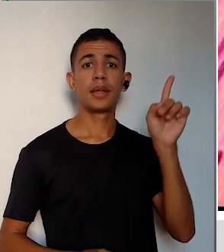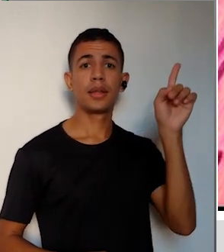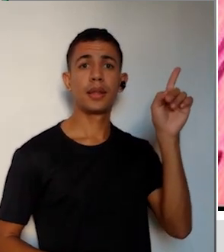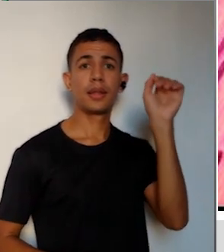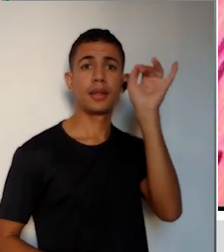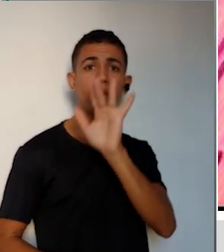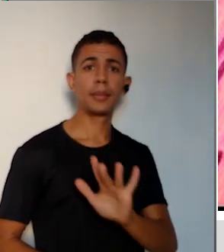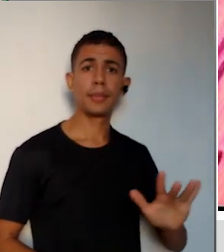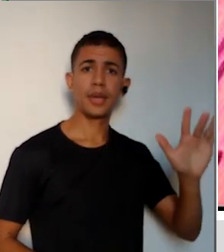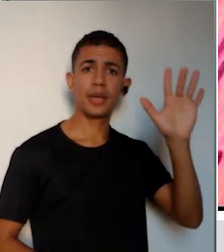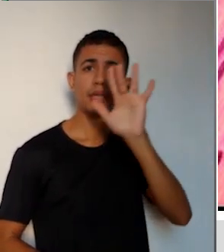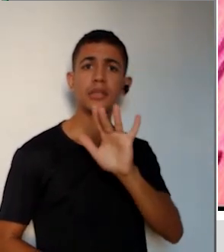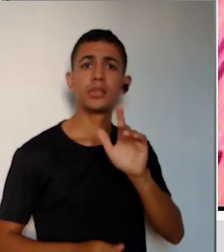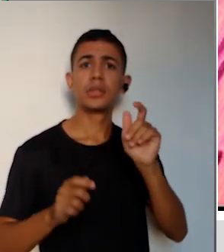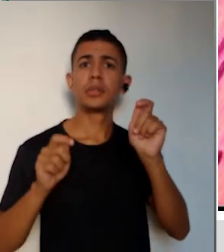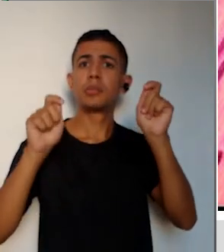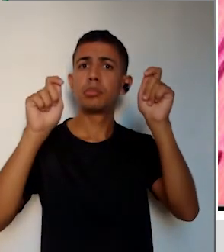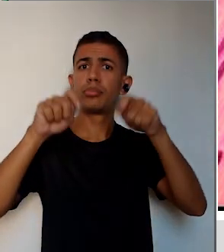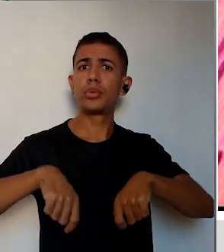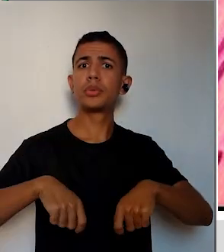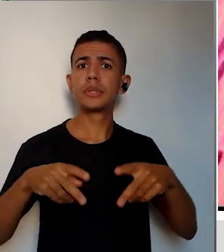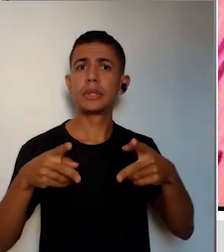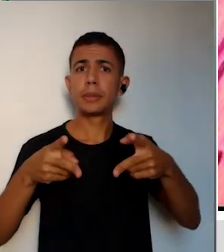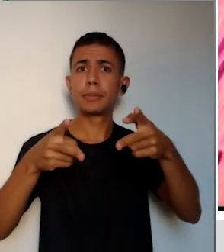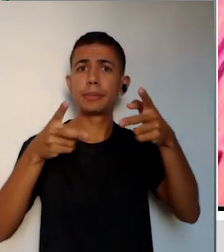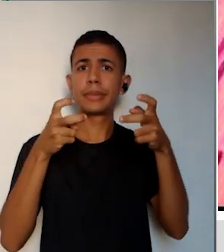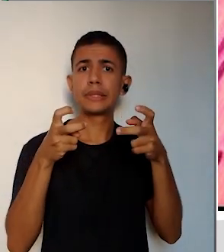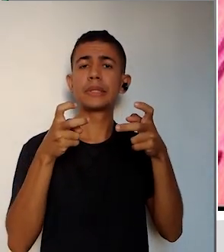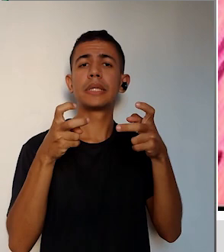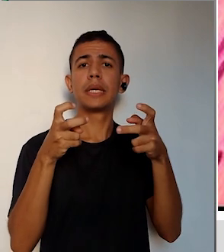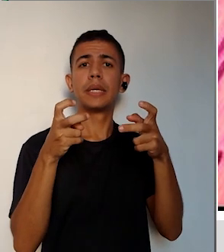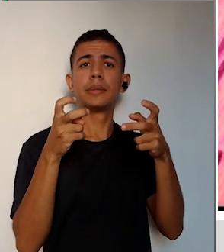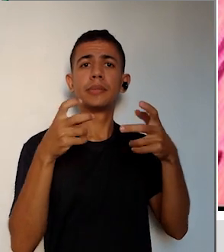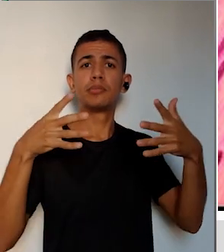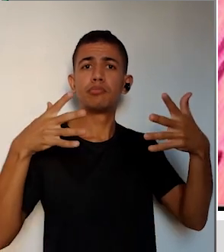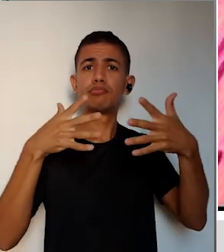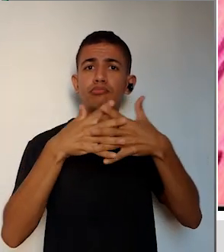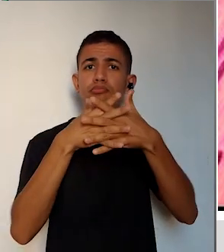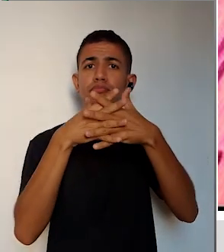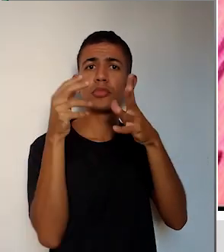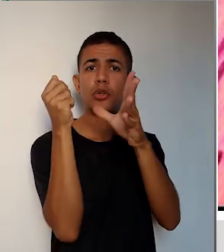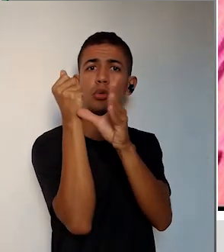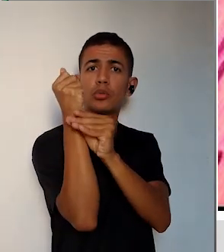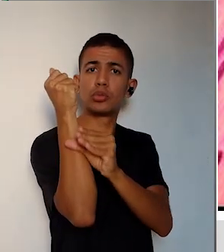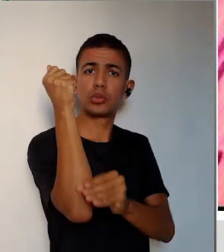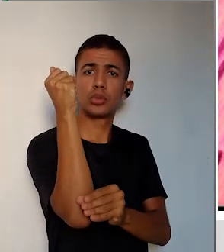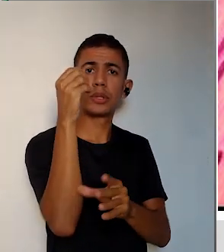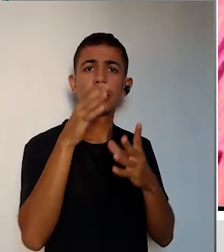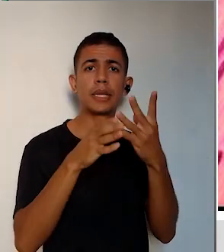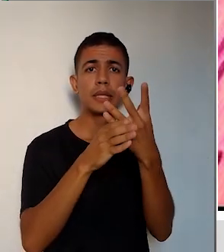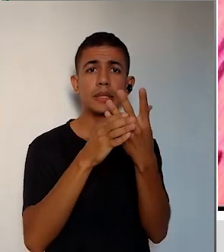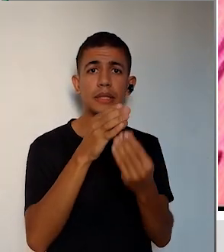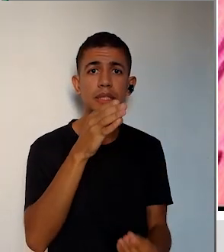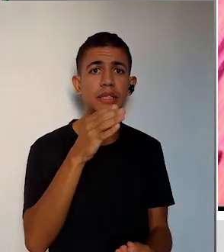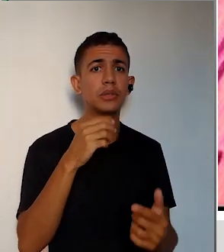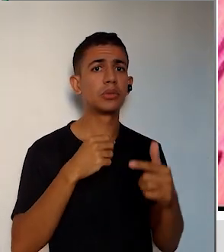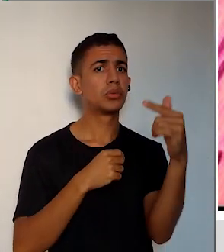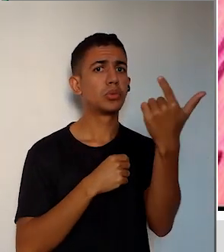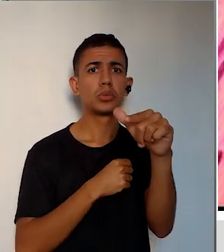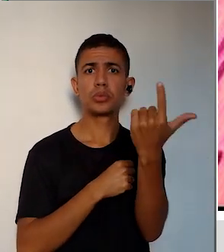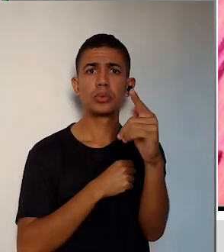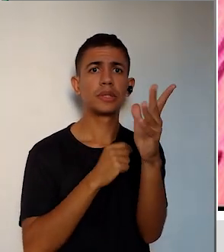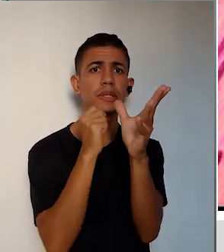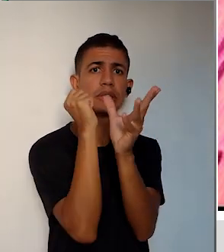Na imagem, podemos visualizar o tecido muscular liso, no qual não se